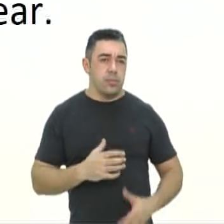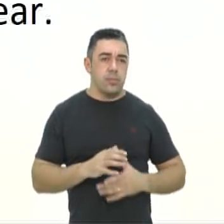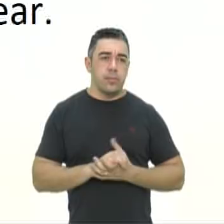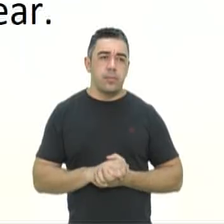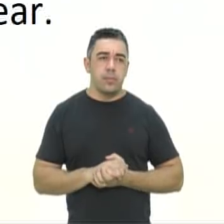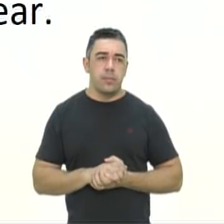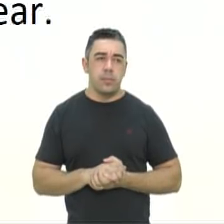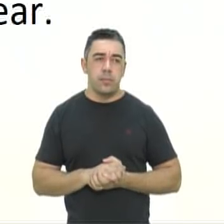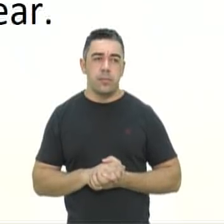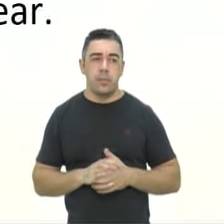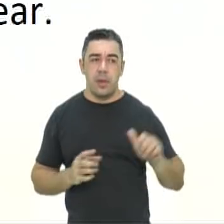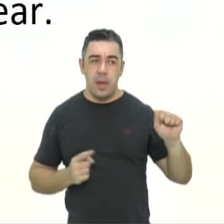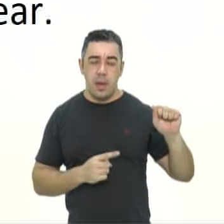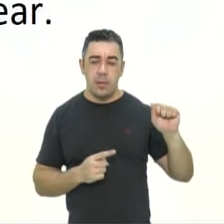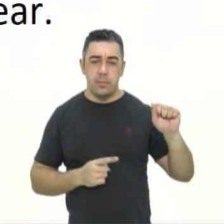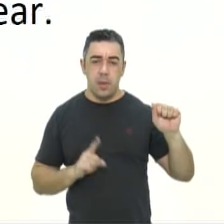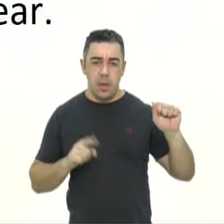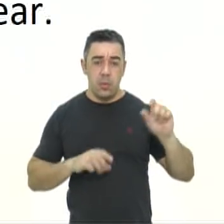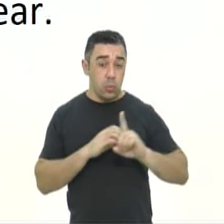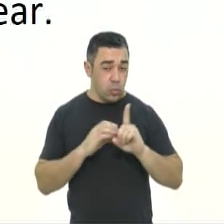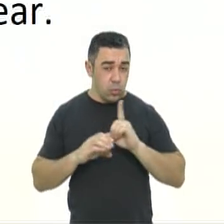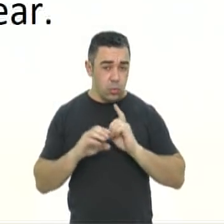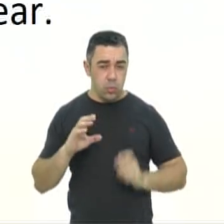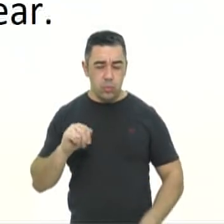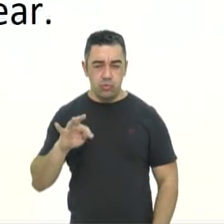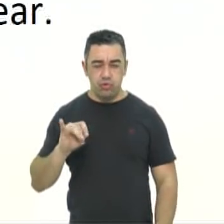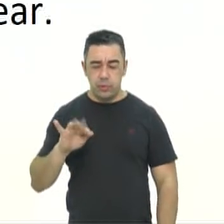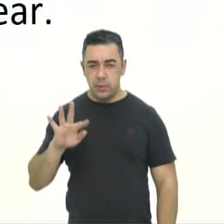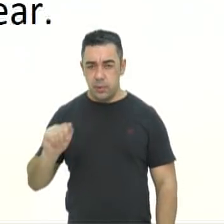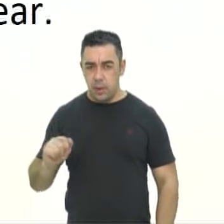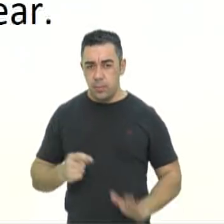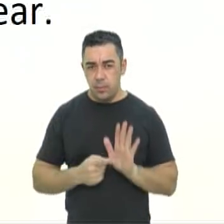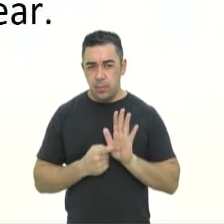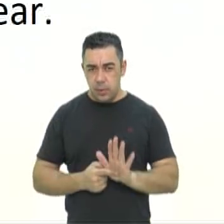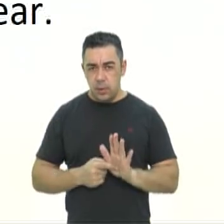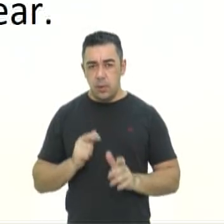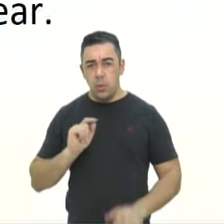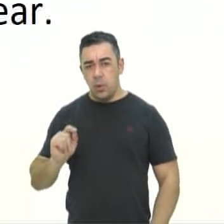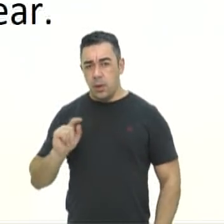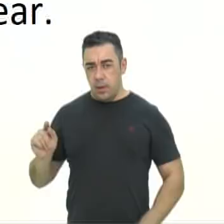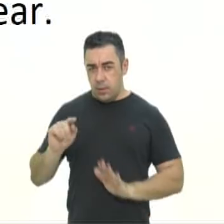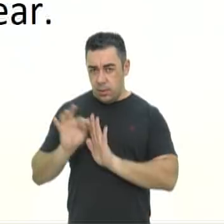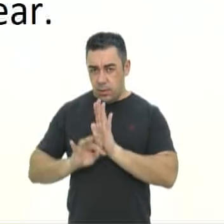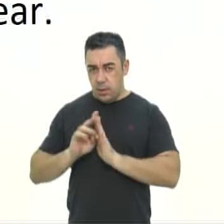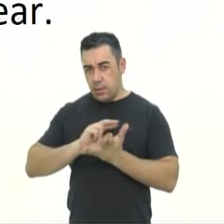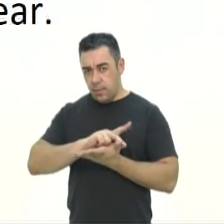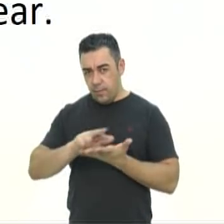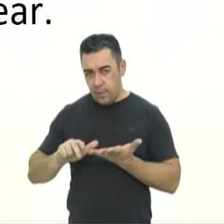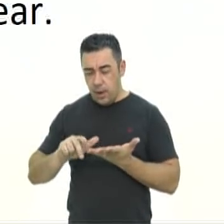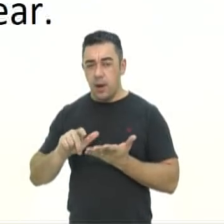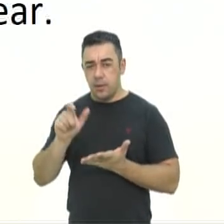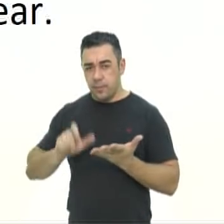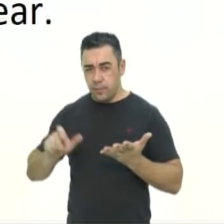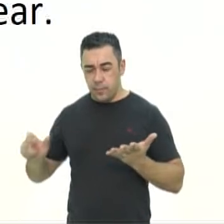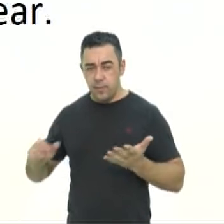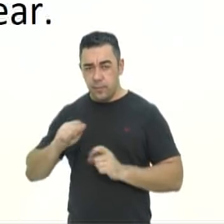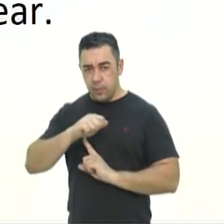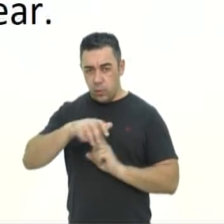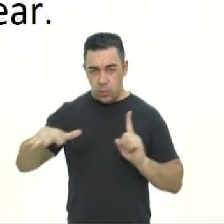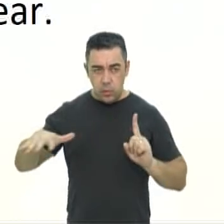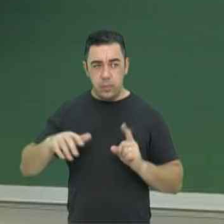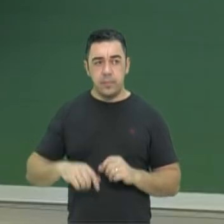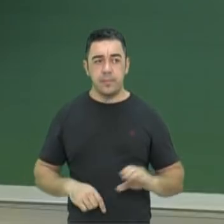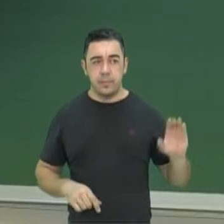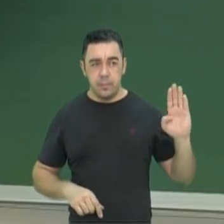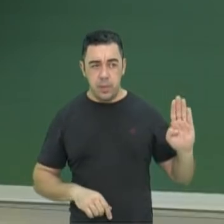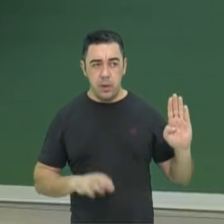uma ideia. Letra A, cultista, porque apresentou em seu texto várias figuras de linguagem.